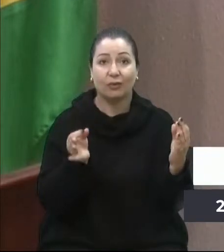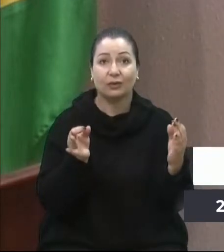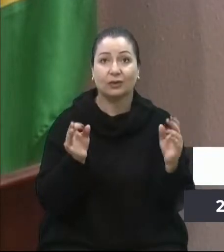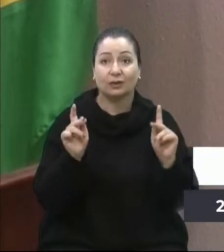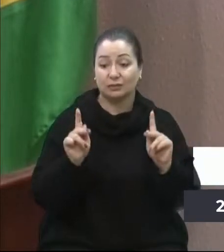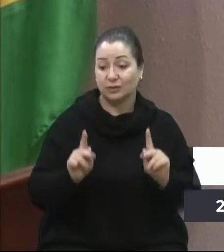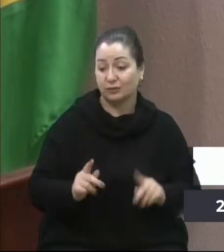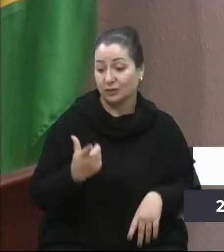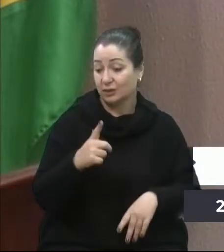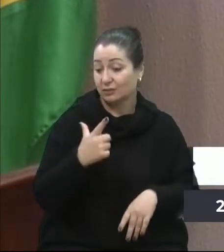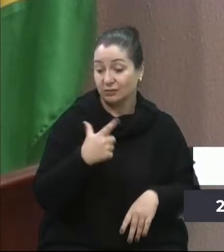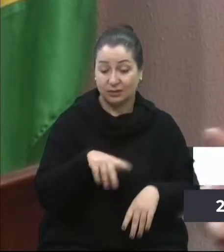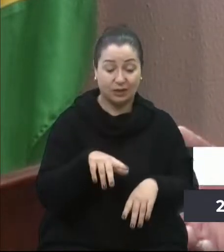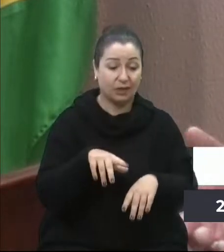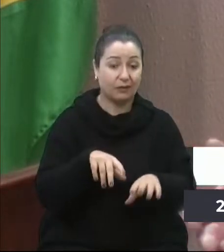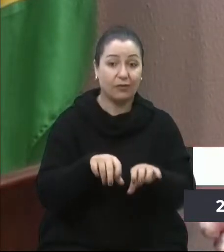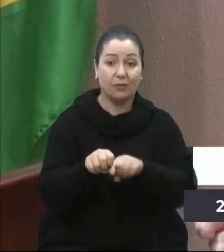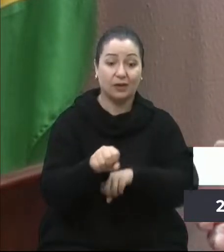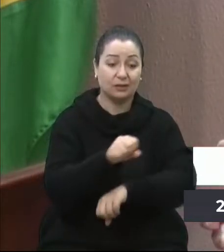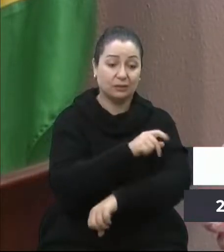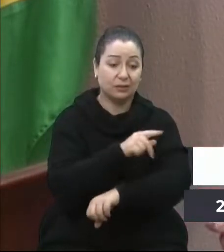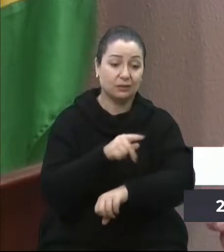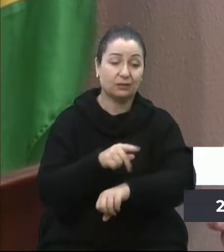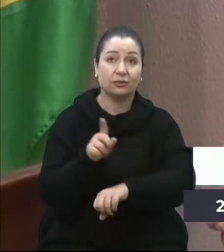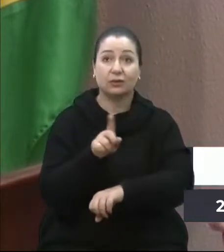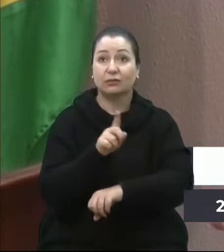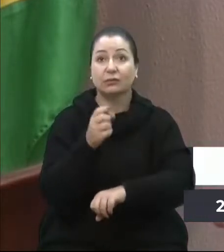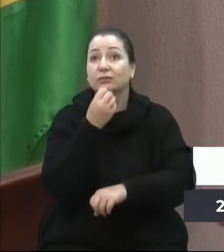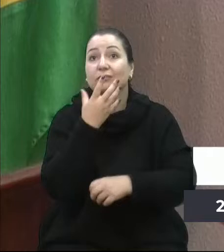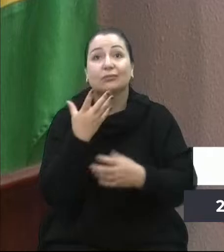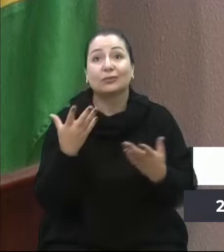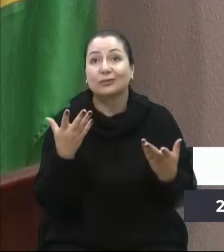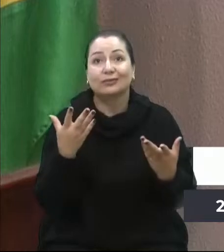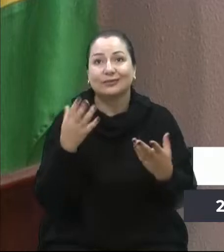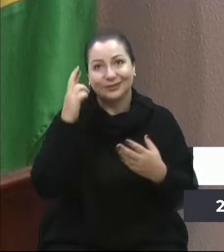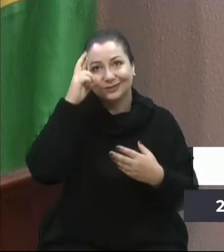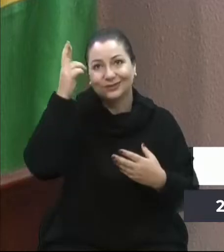pedagogia, não seja um bom diretor.